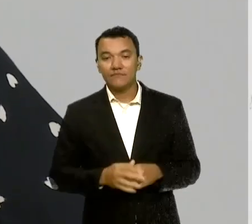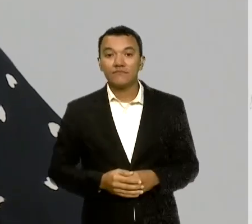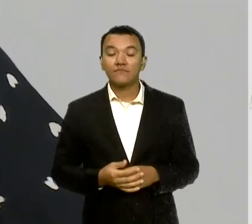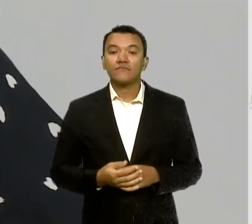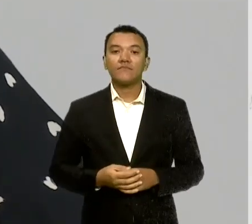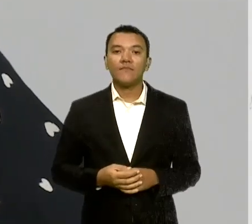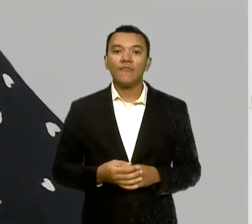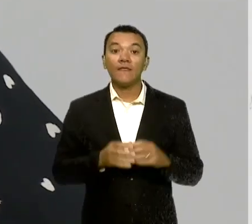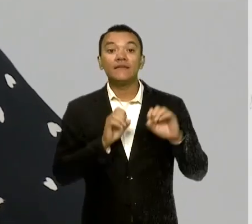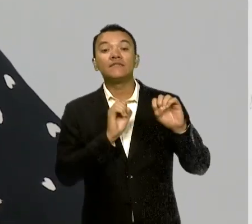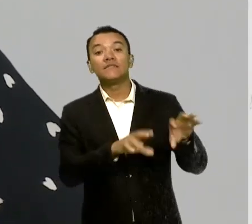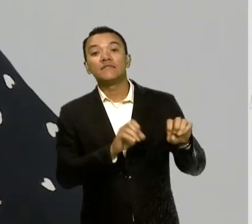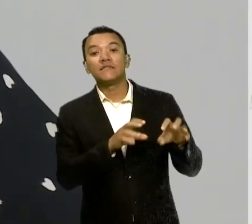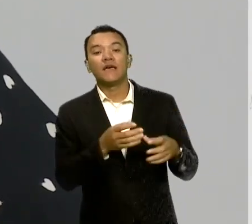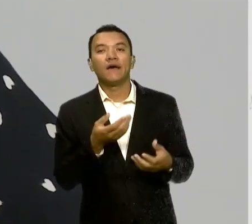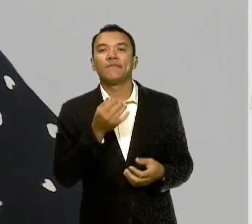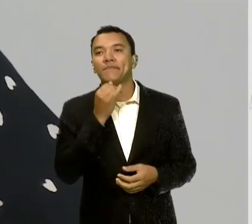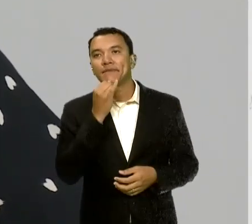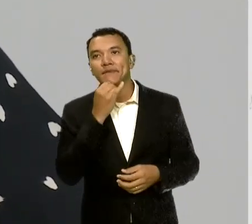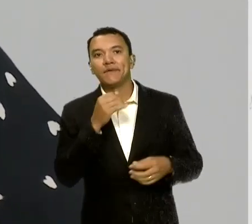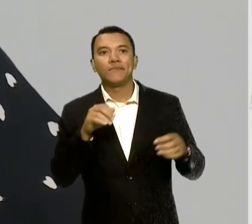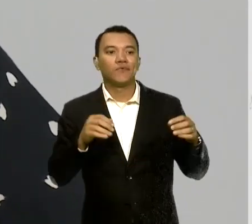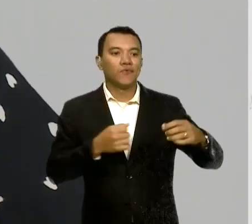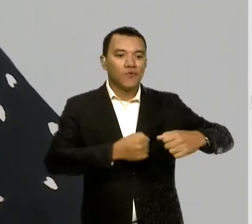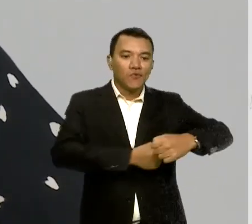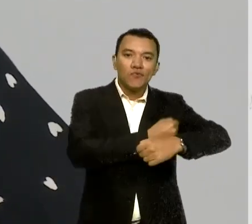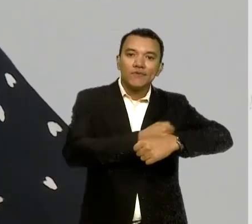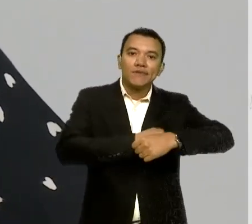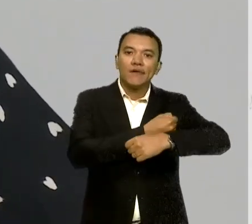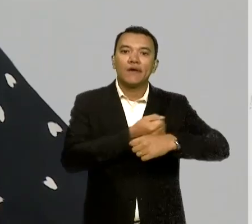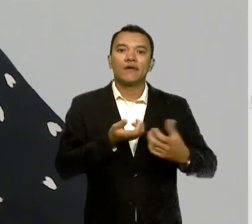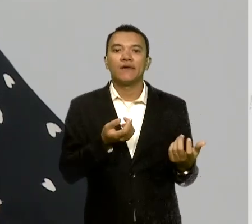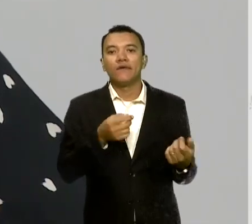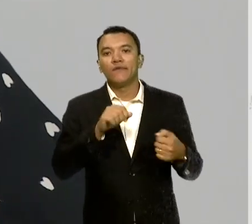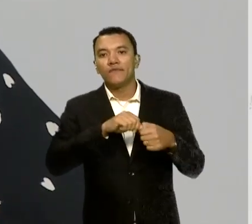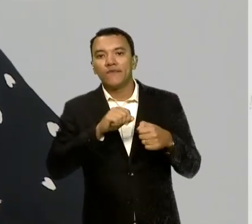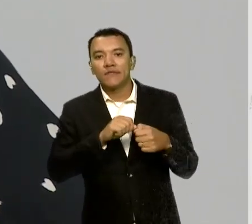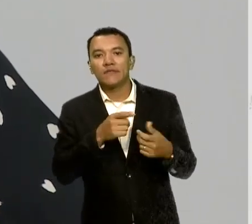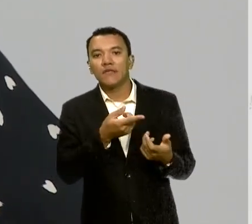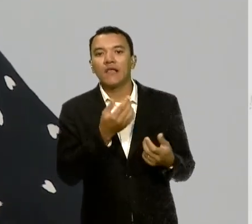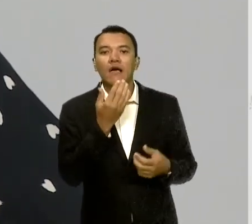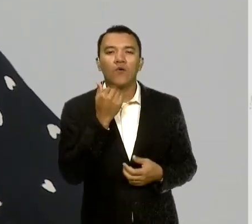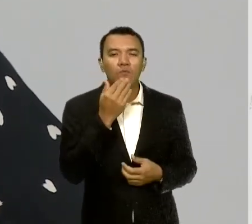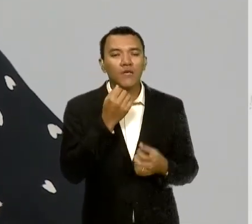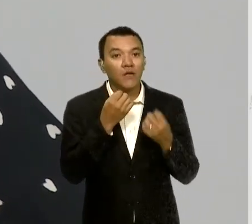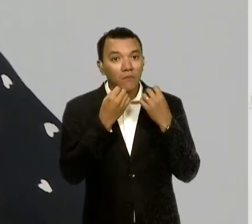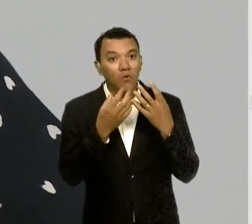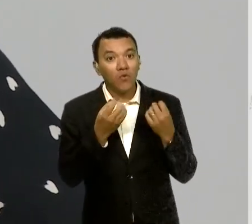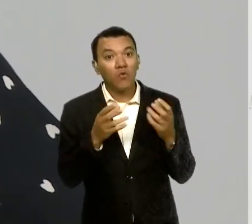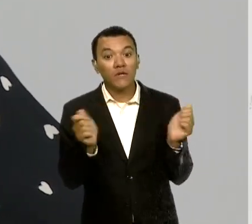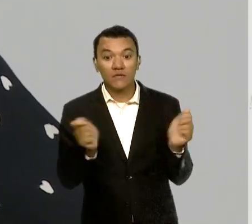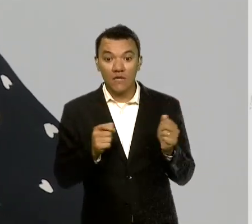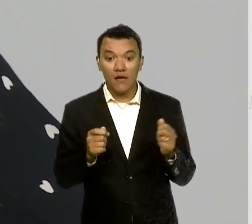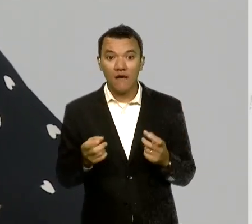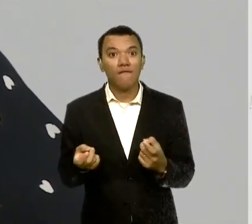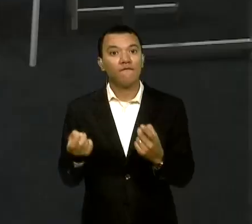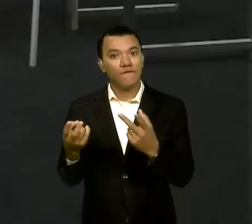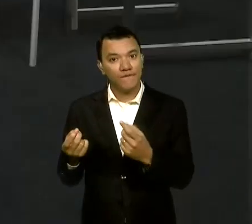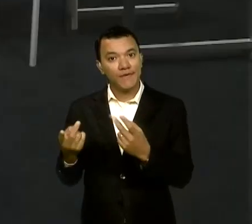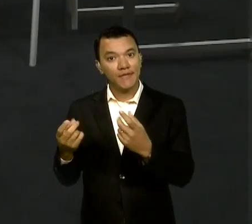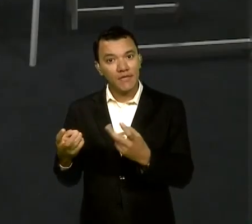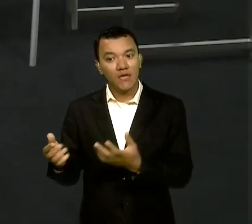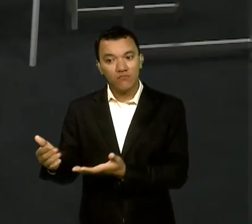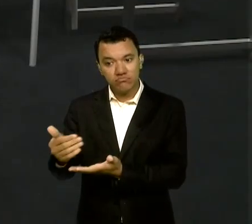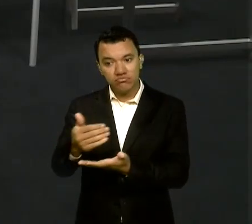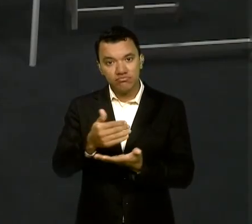gente ensina elas a cozinhar, né? Fazer a boa comida para que elas venham vender e agariar